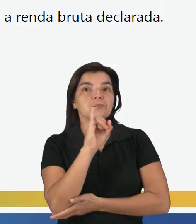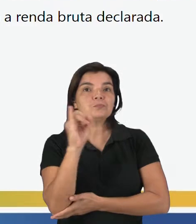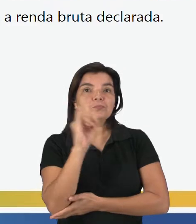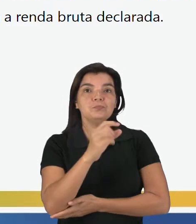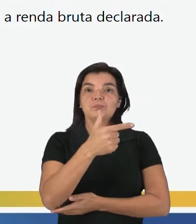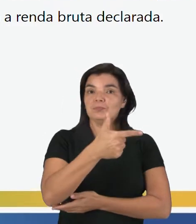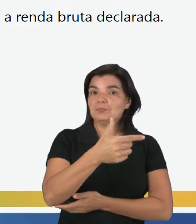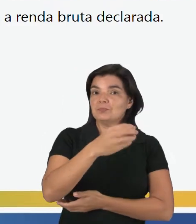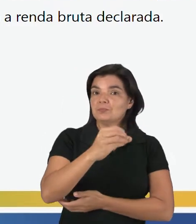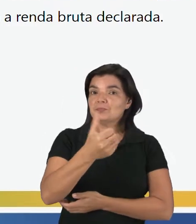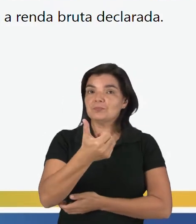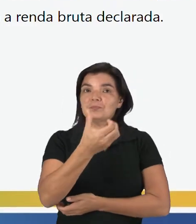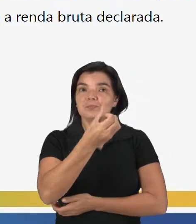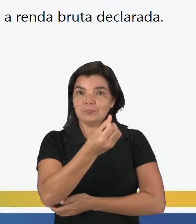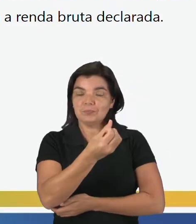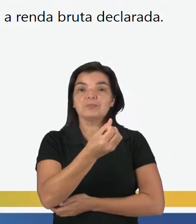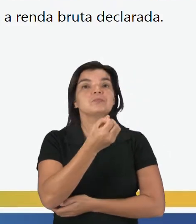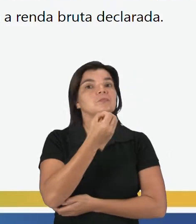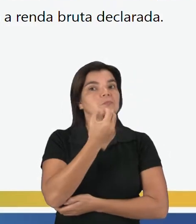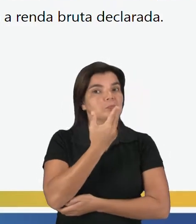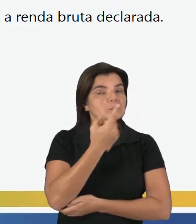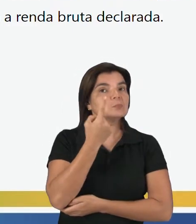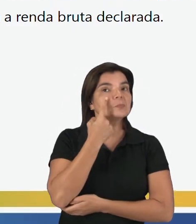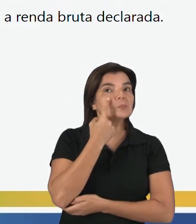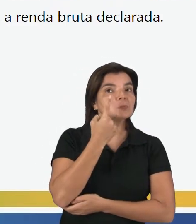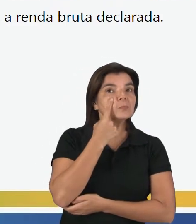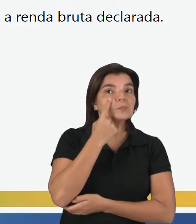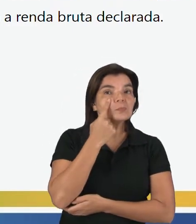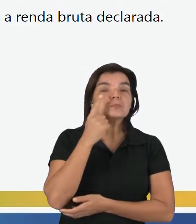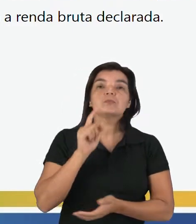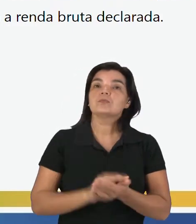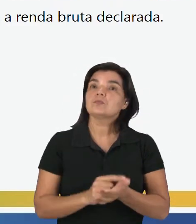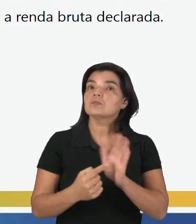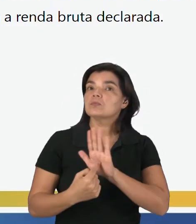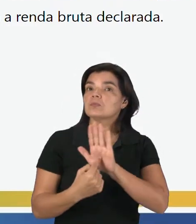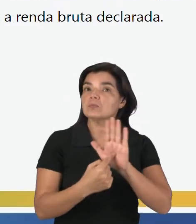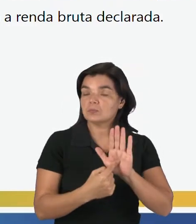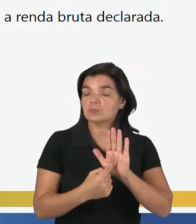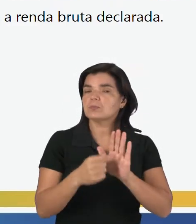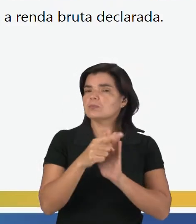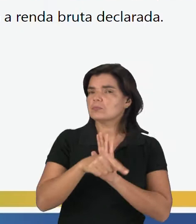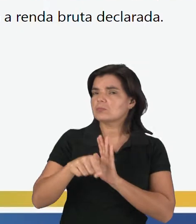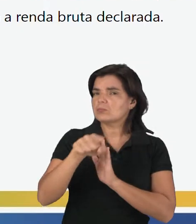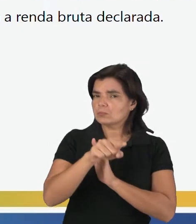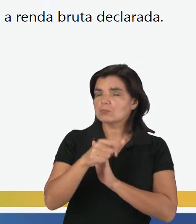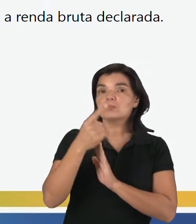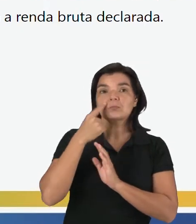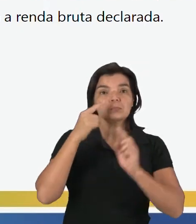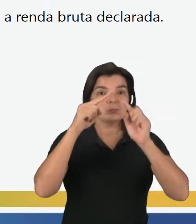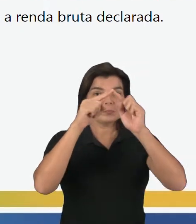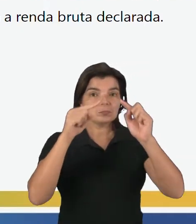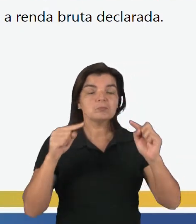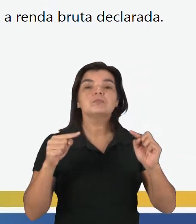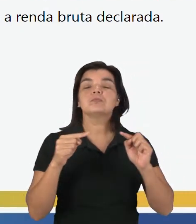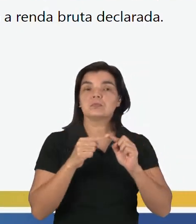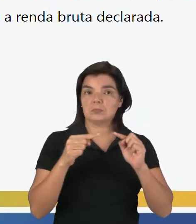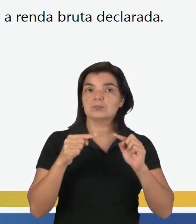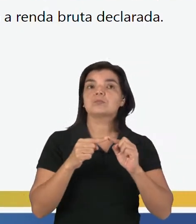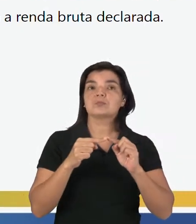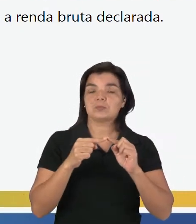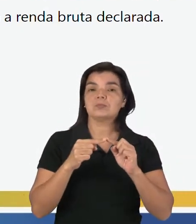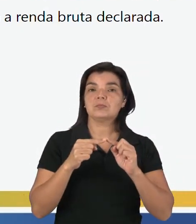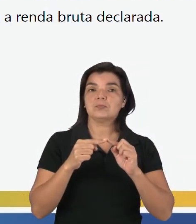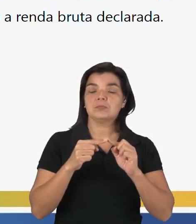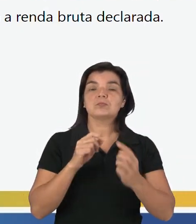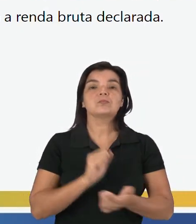de 2016, isso é bom observar, apenas para ilustração. Então, quando você olha essa pirâmide aí, um extrato